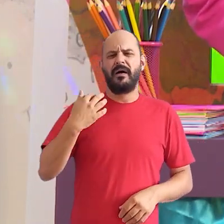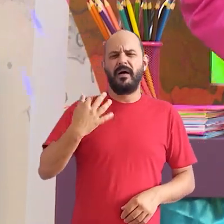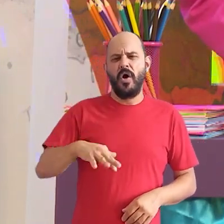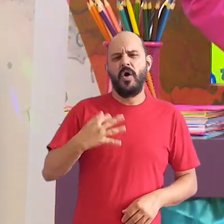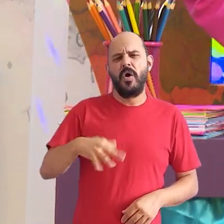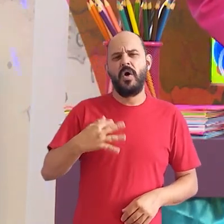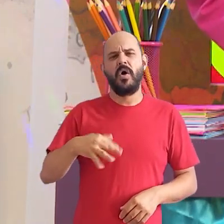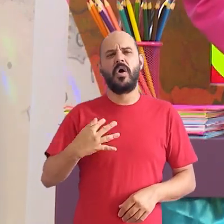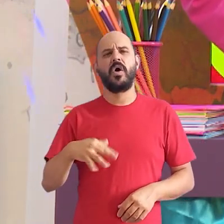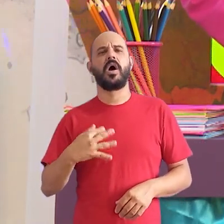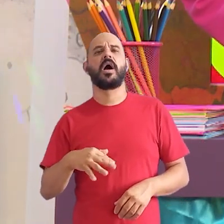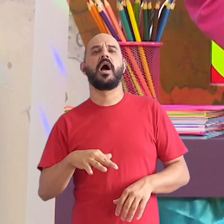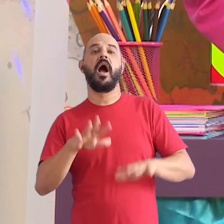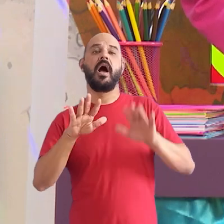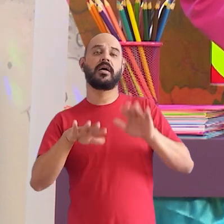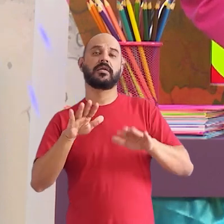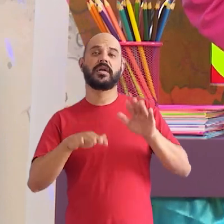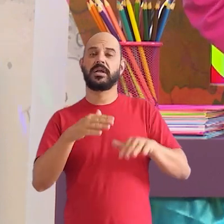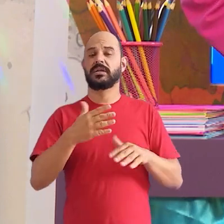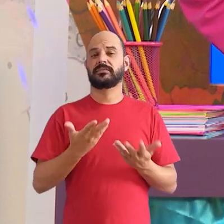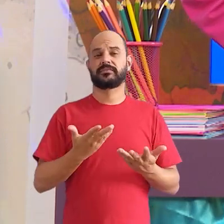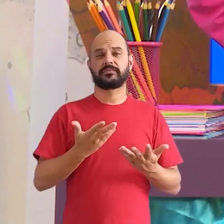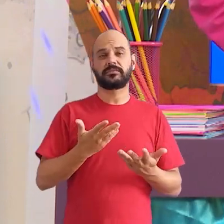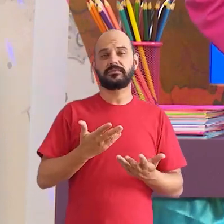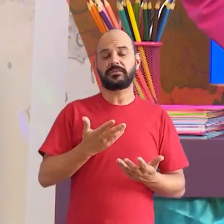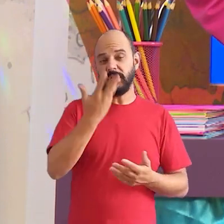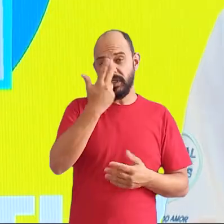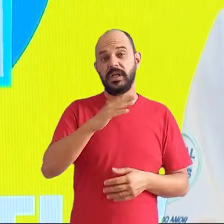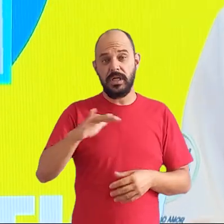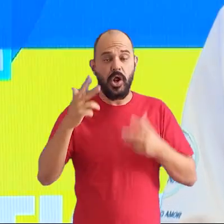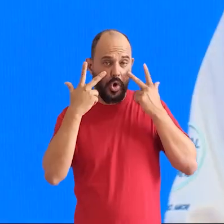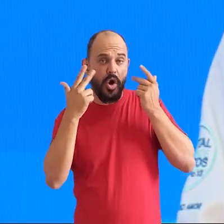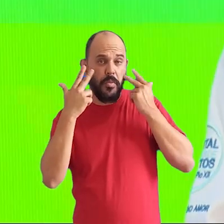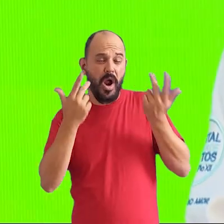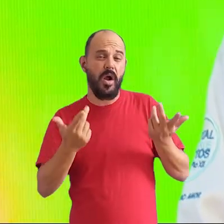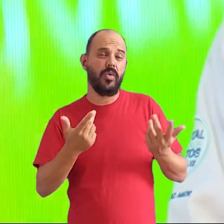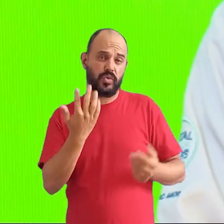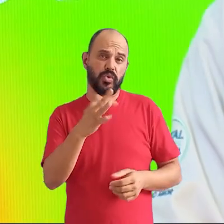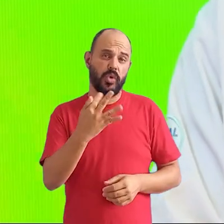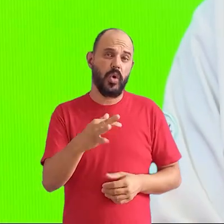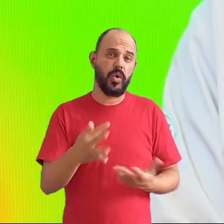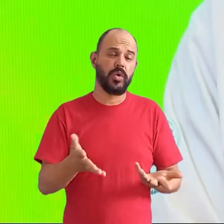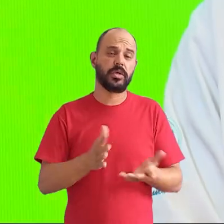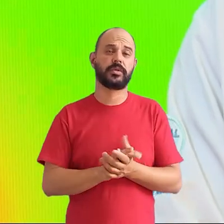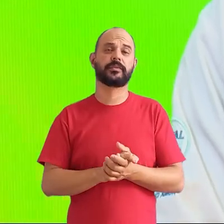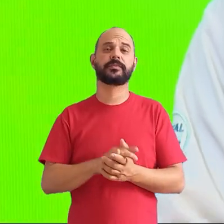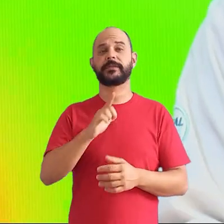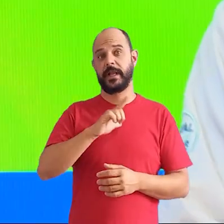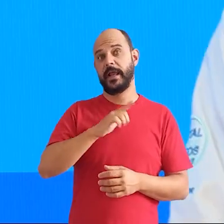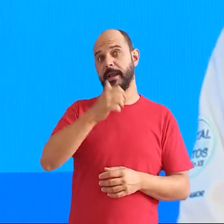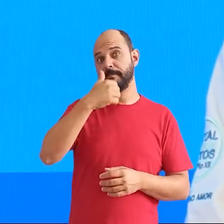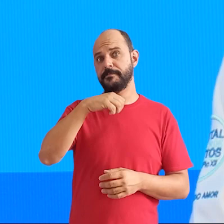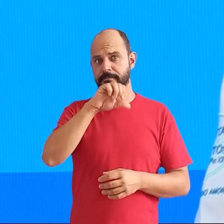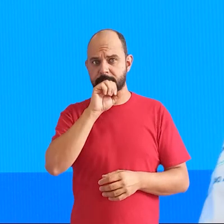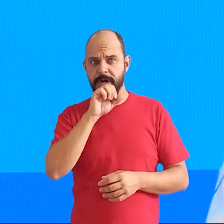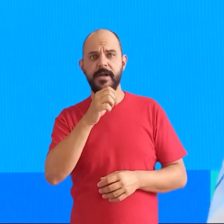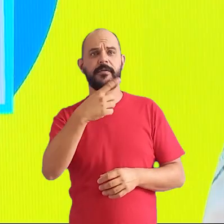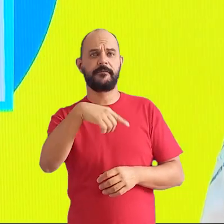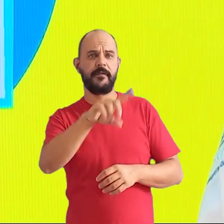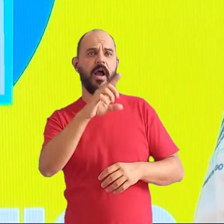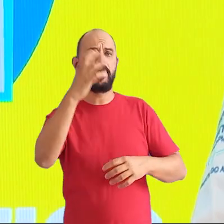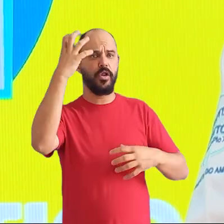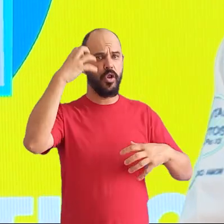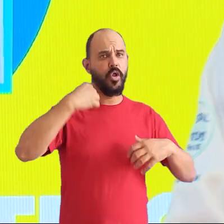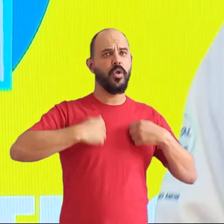criança ter dor de barriga, às vezes ela não come direito, ela tem dor. Tem muitas mães que na hora que vão dar o banho